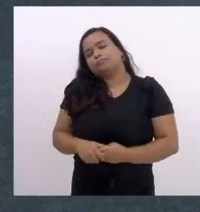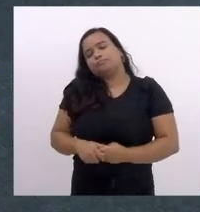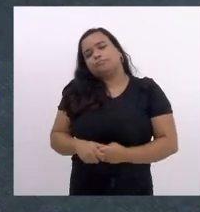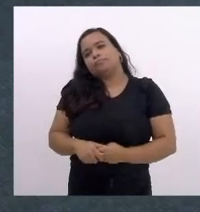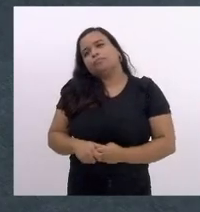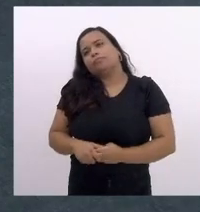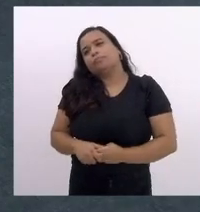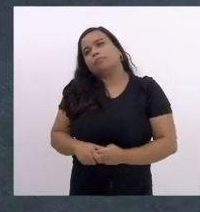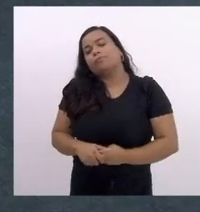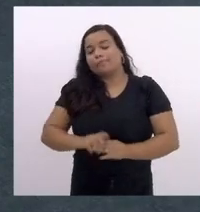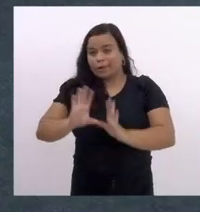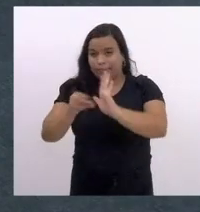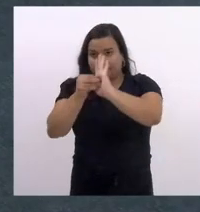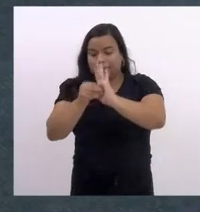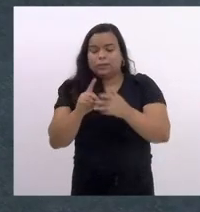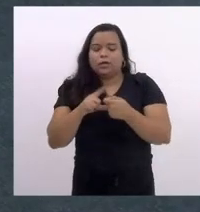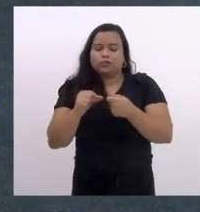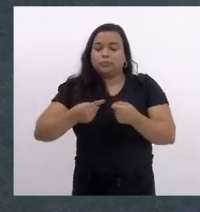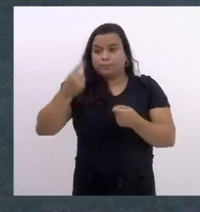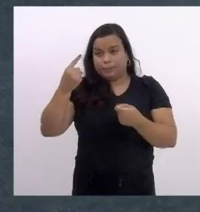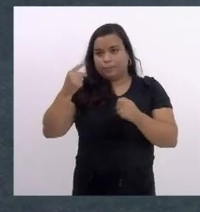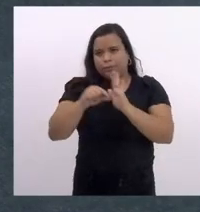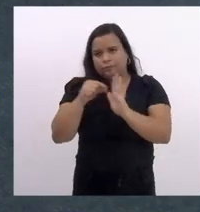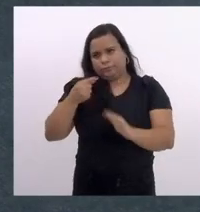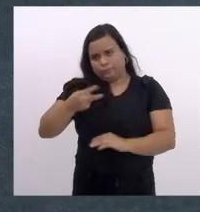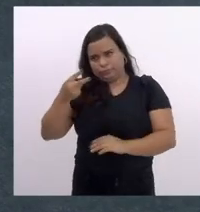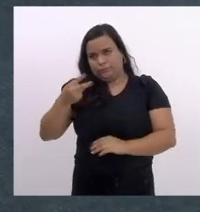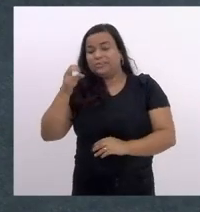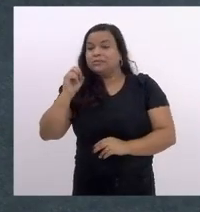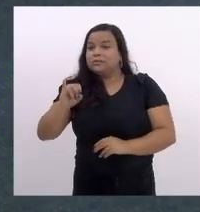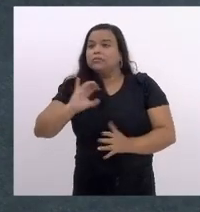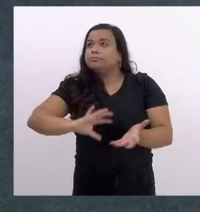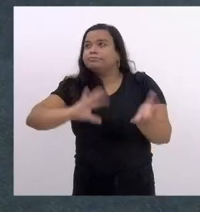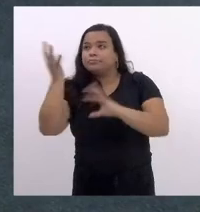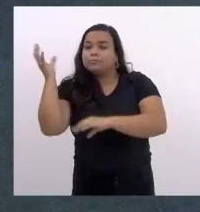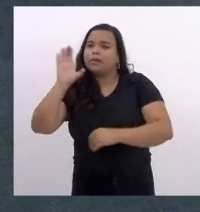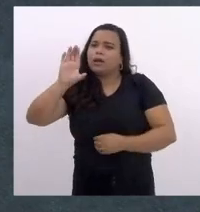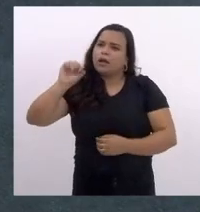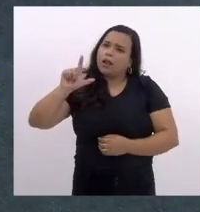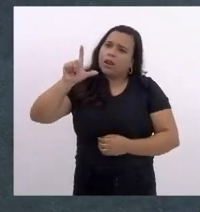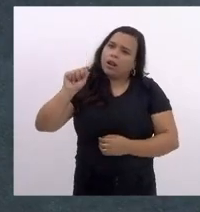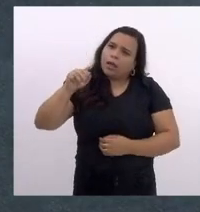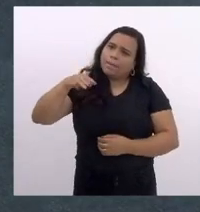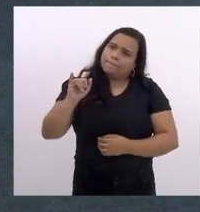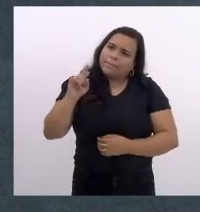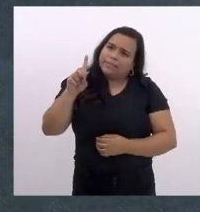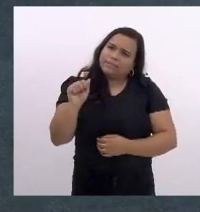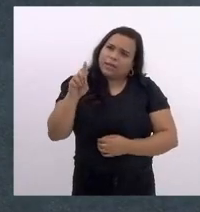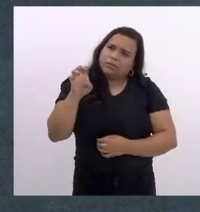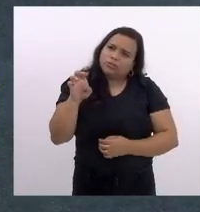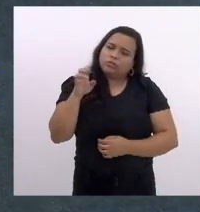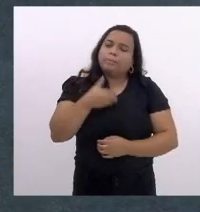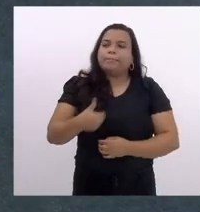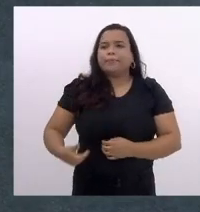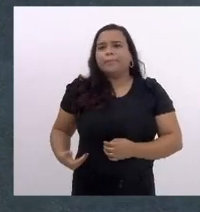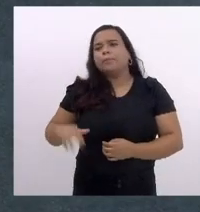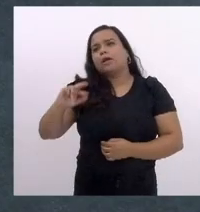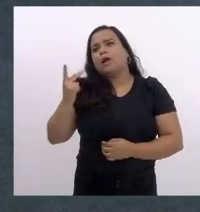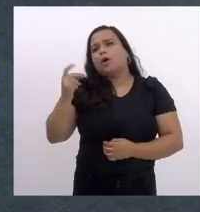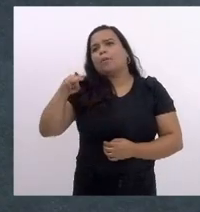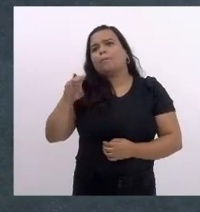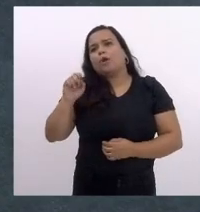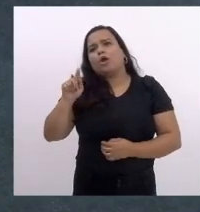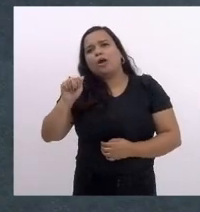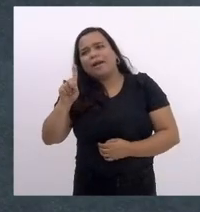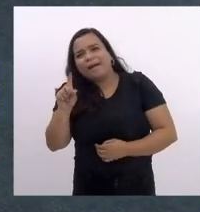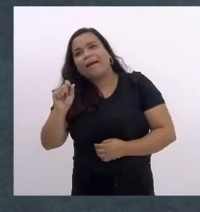no artigo 1º, inciso 2º, ficou: em caso de calamidade pública homologada ou declarada por decreto do